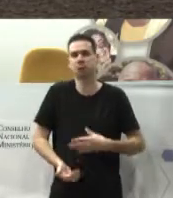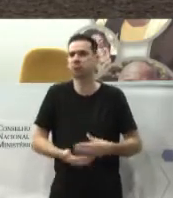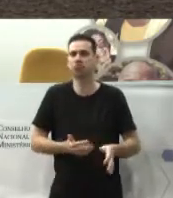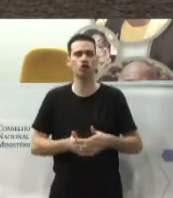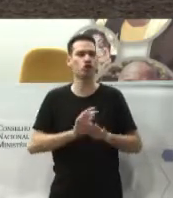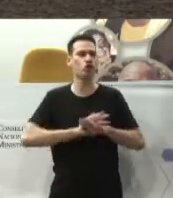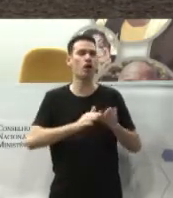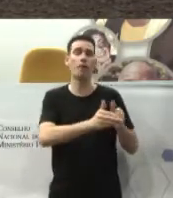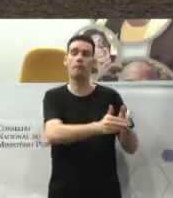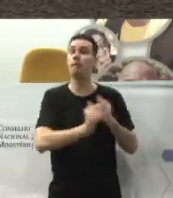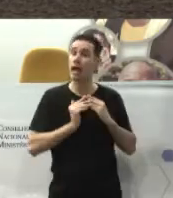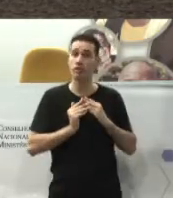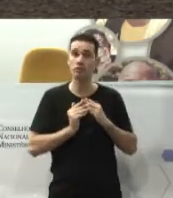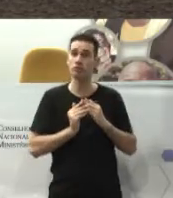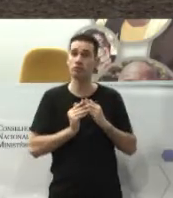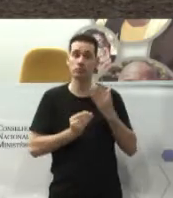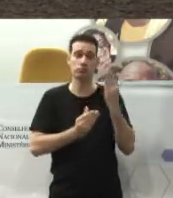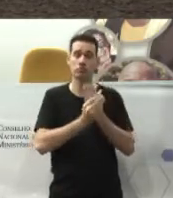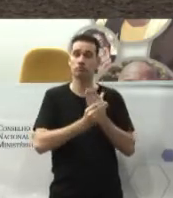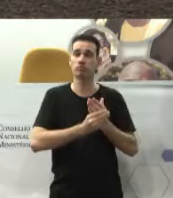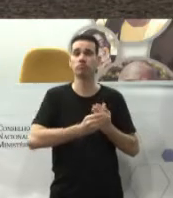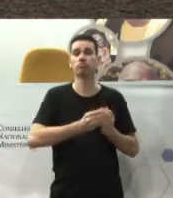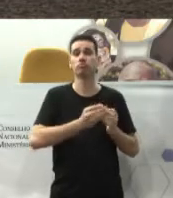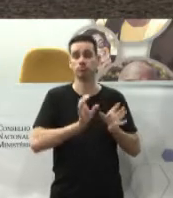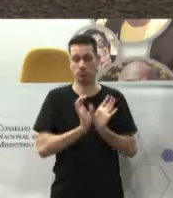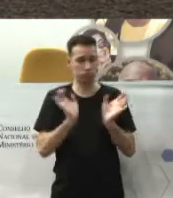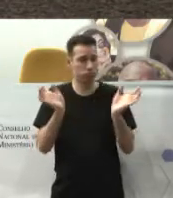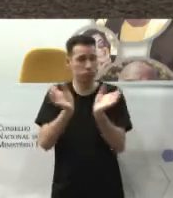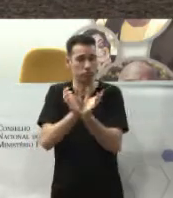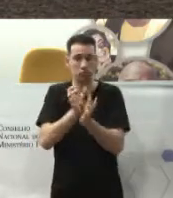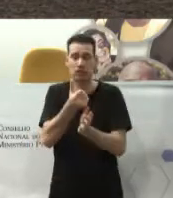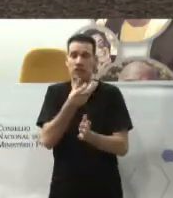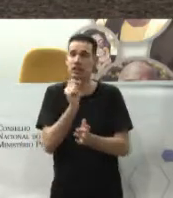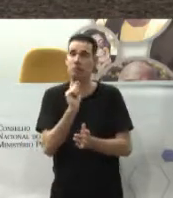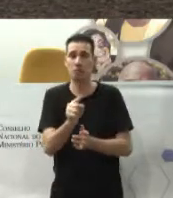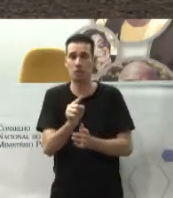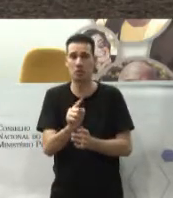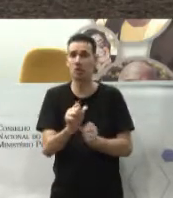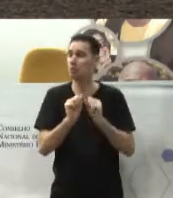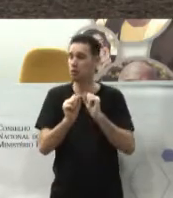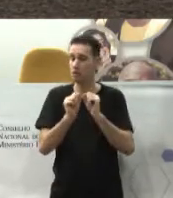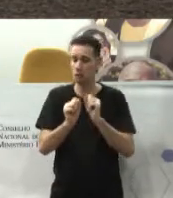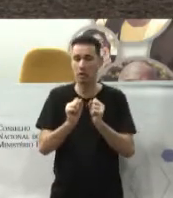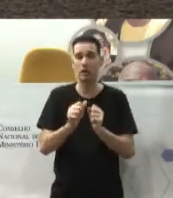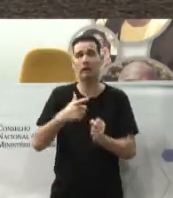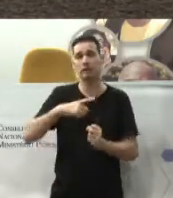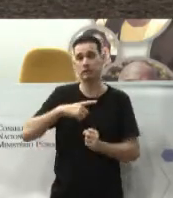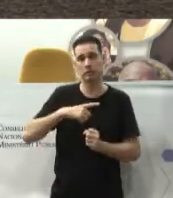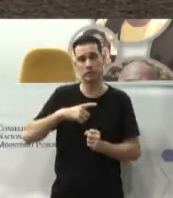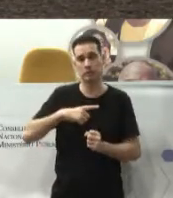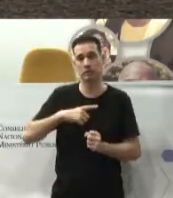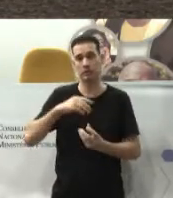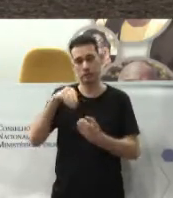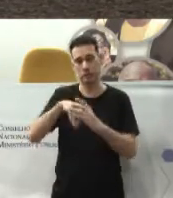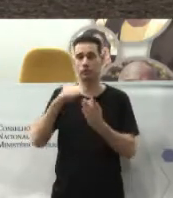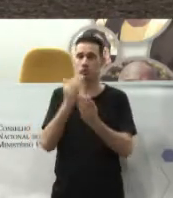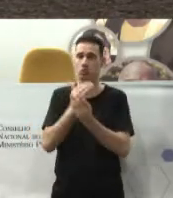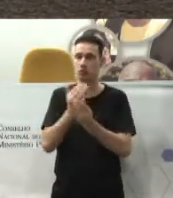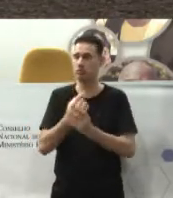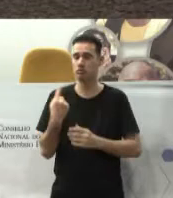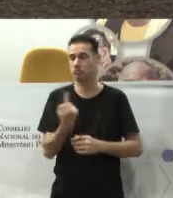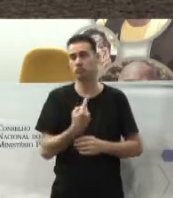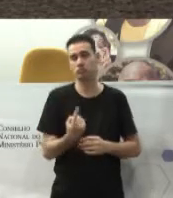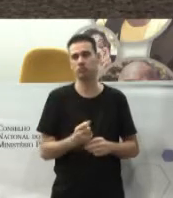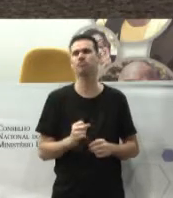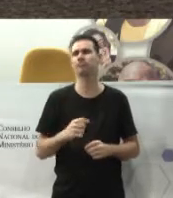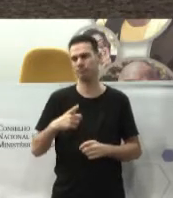peço coletivamente aquela pretensão que poderia ter sido exercida em processos individuais. Isso também é